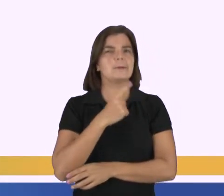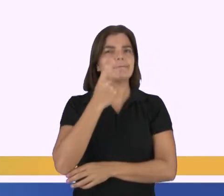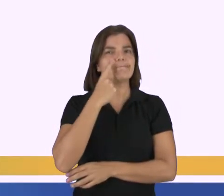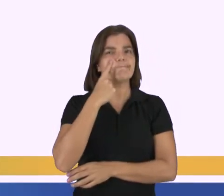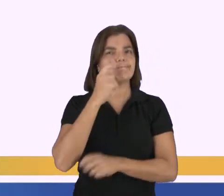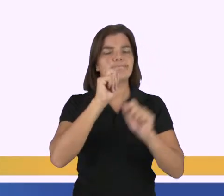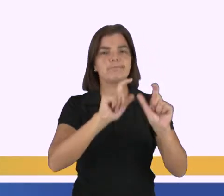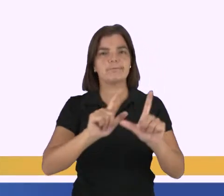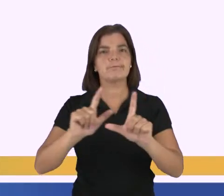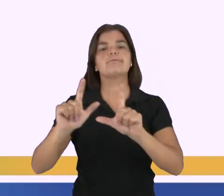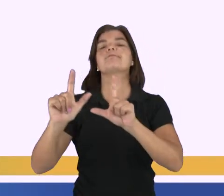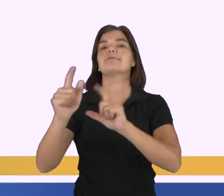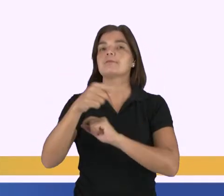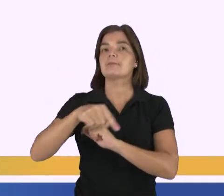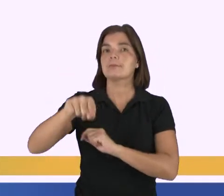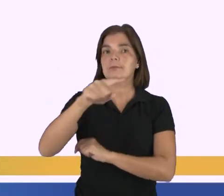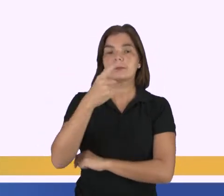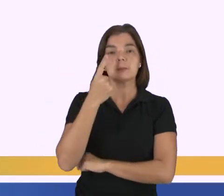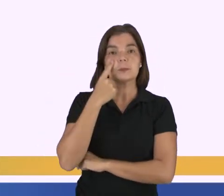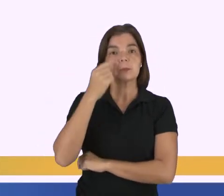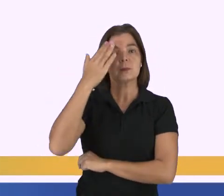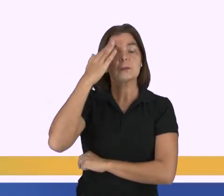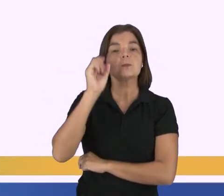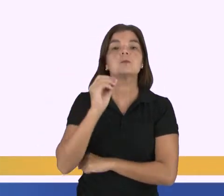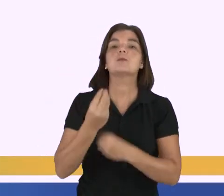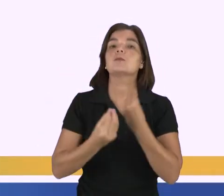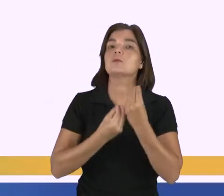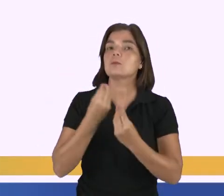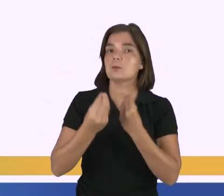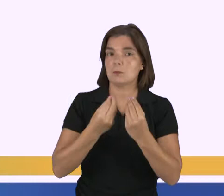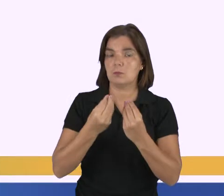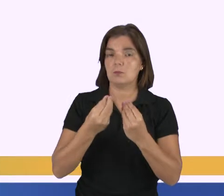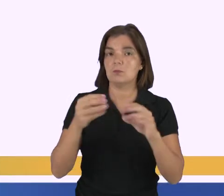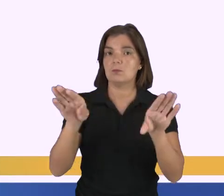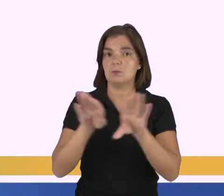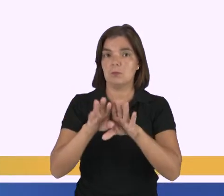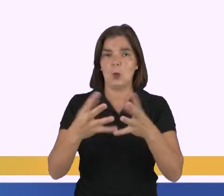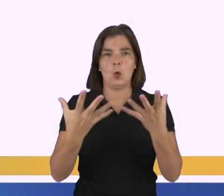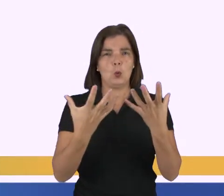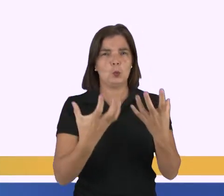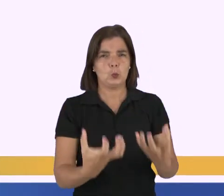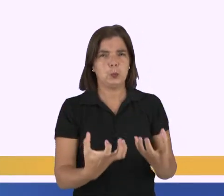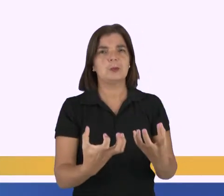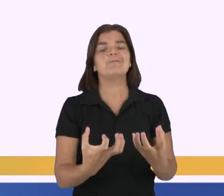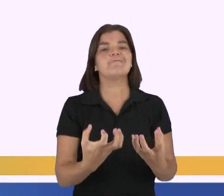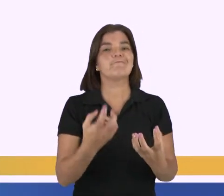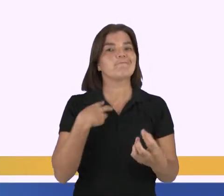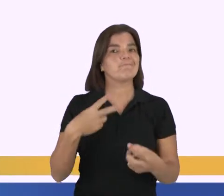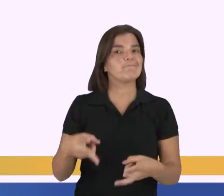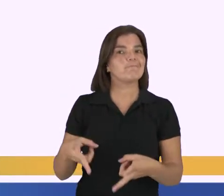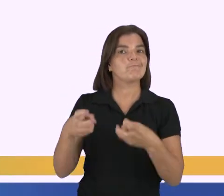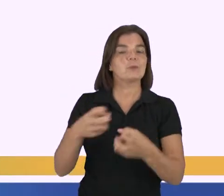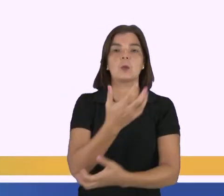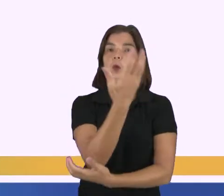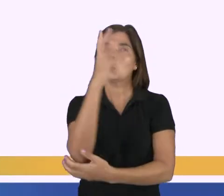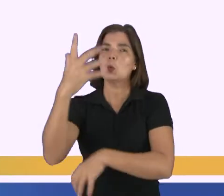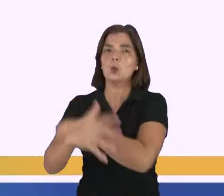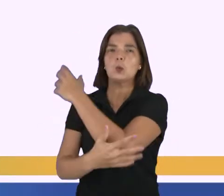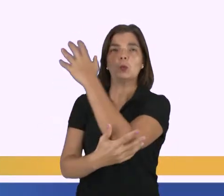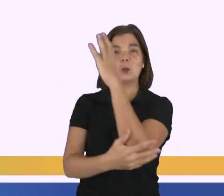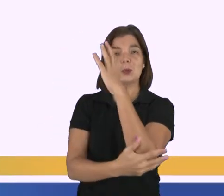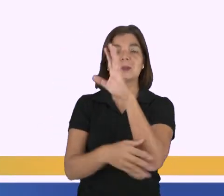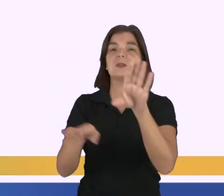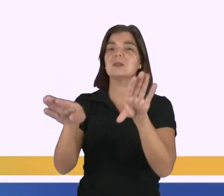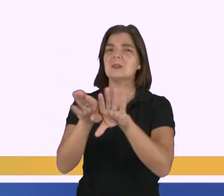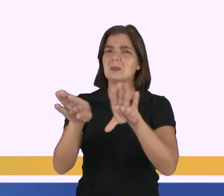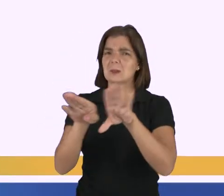ilustrativa e interessante para a gente entendê-lo. Quando é a estação seca, você vai perceber que a vegetação, inclusive,